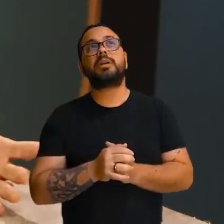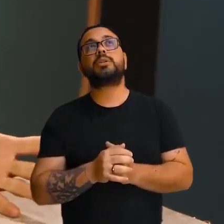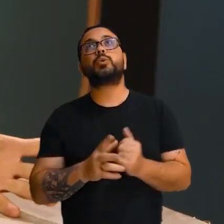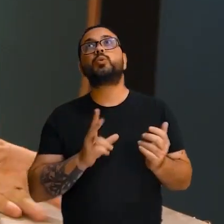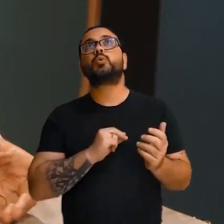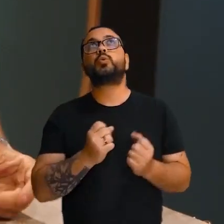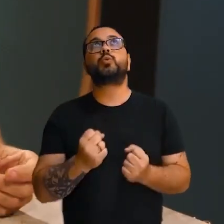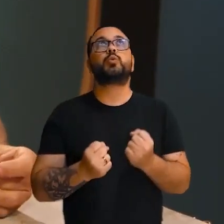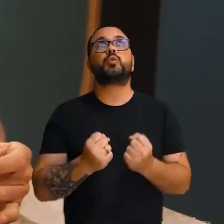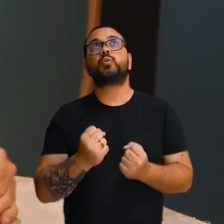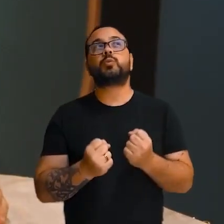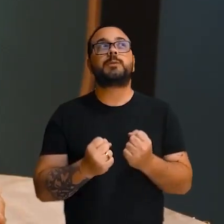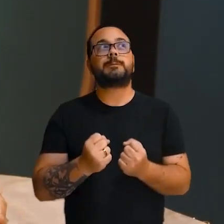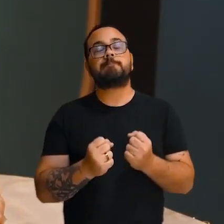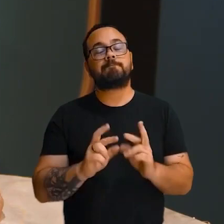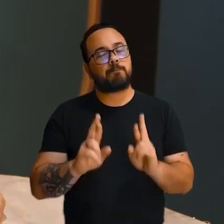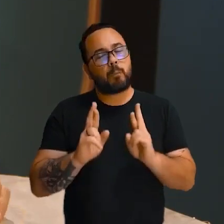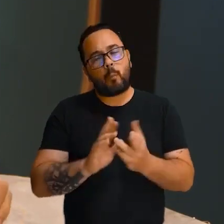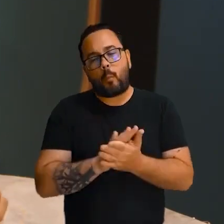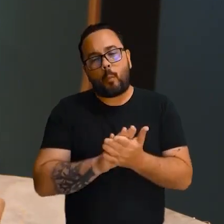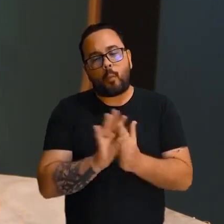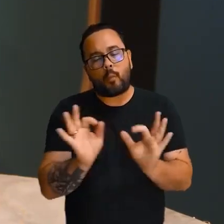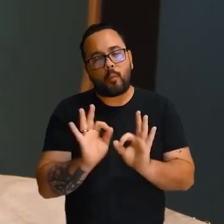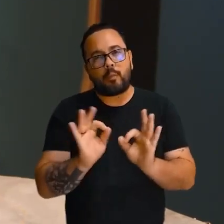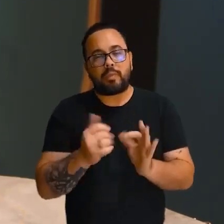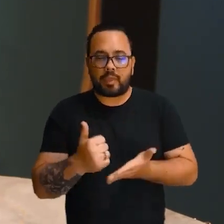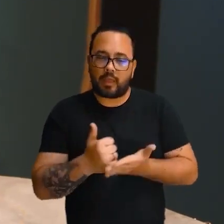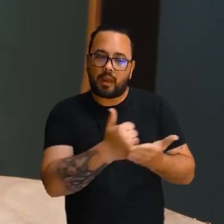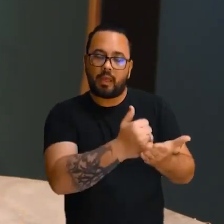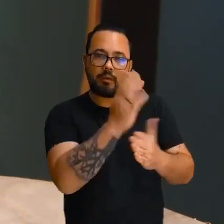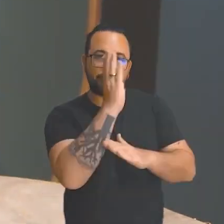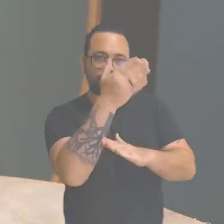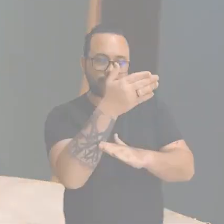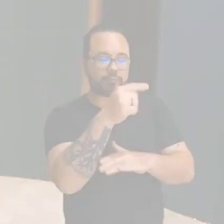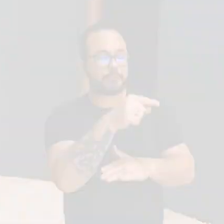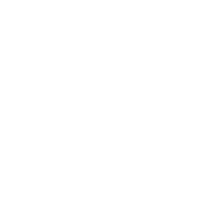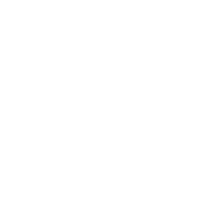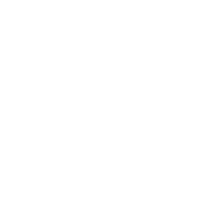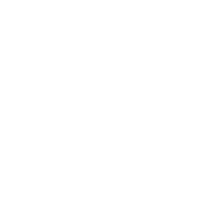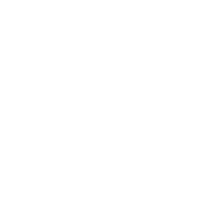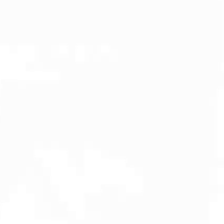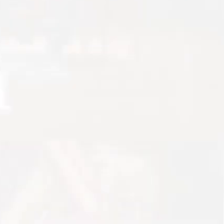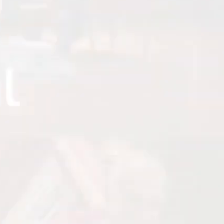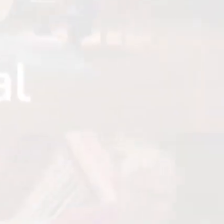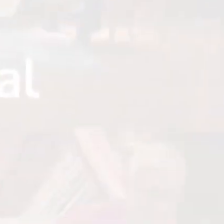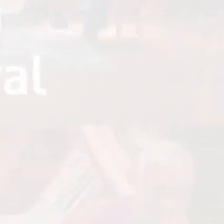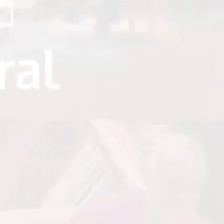céu, cara. Bom, isso não vai dar em nada, né? Fui embora, deixei ele no hotel. É muito cara de pau. Deixei no hotel. Deus.